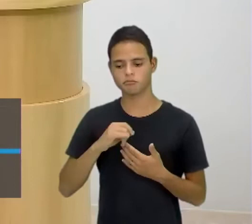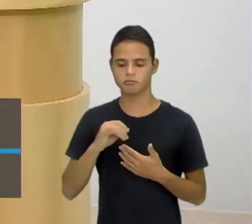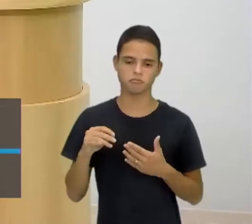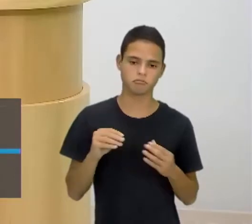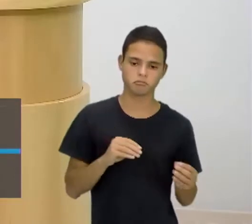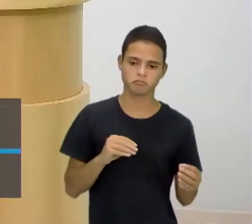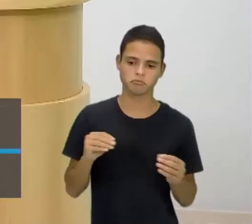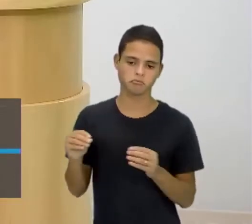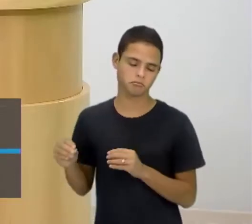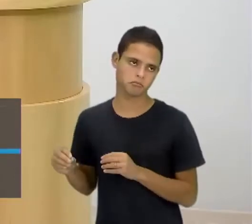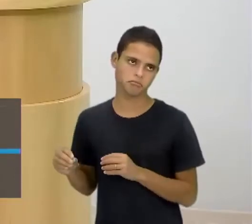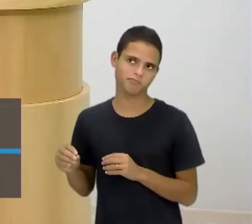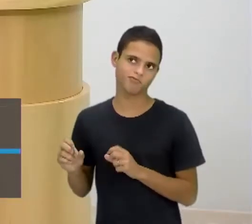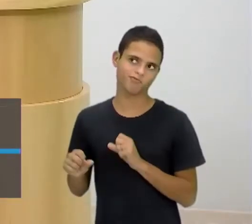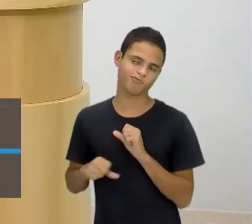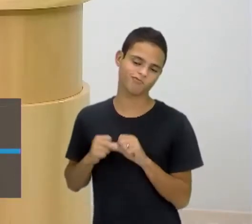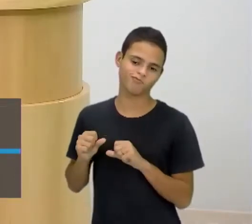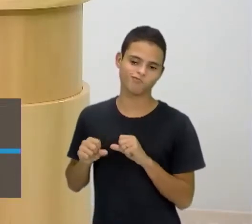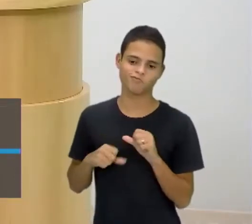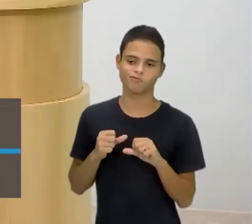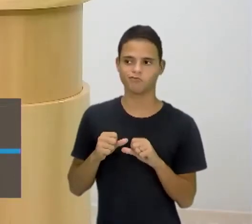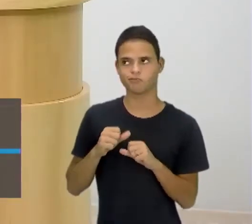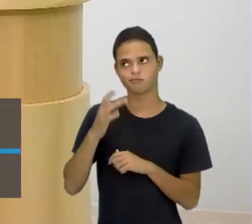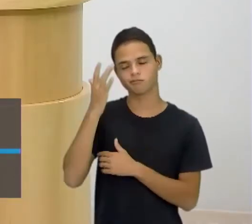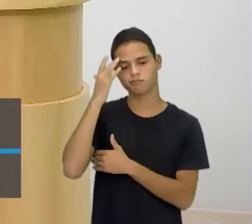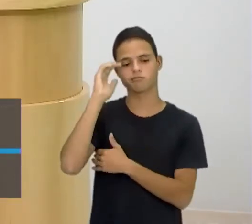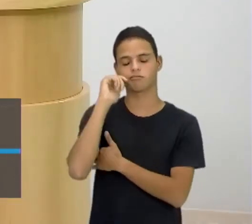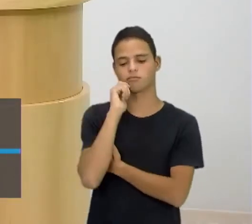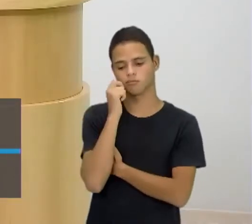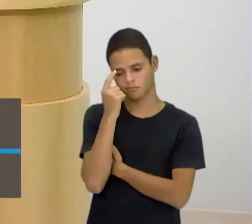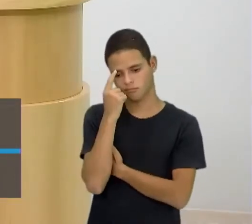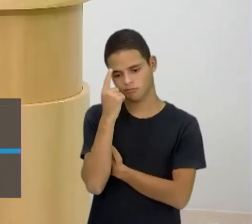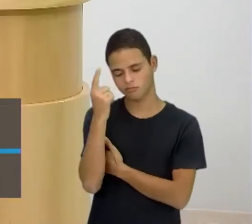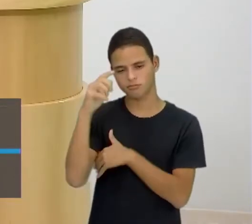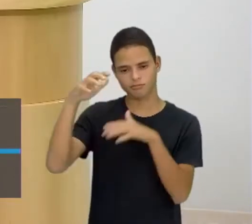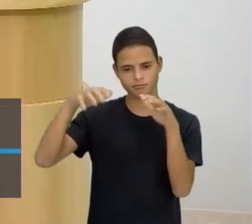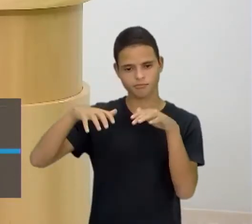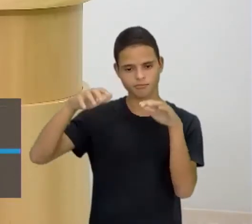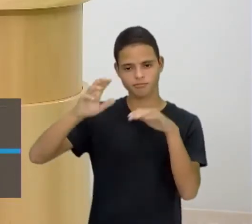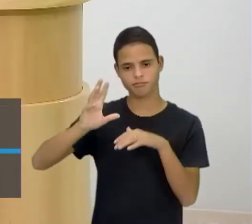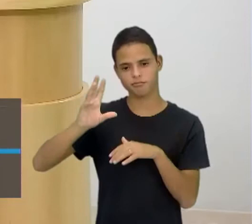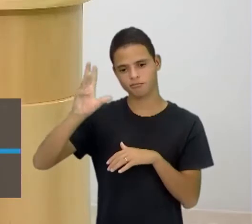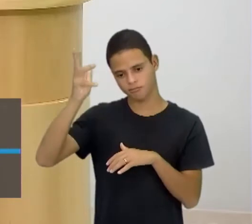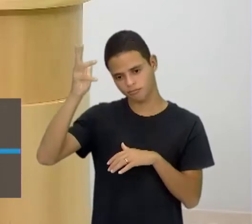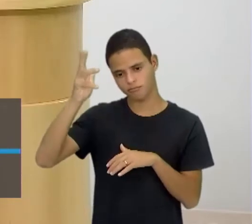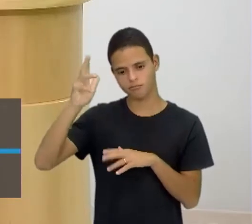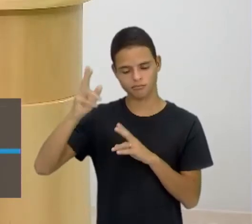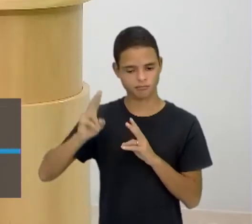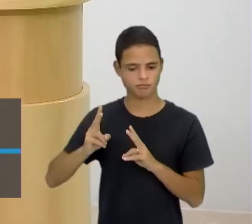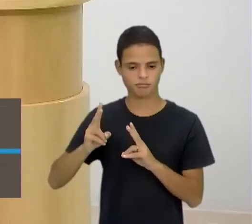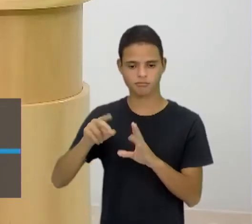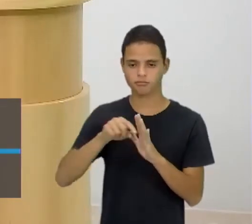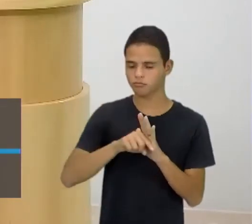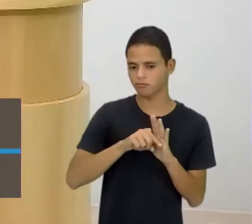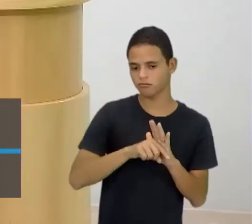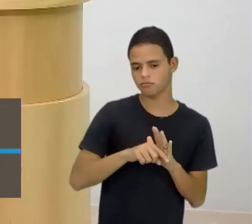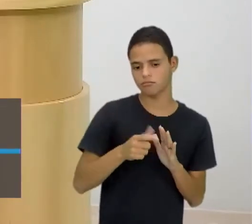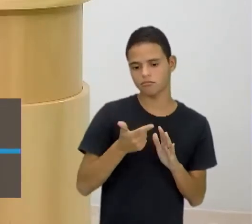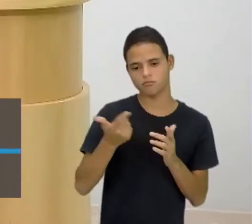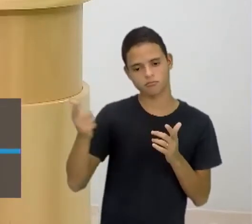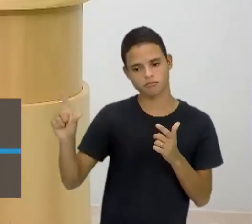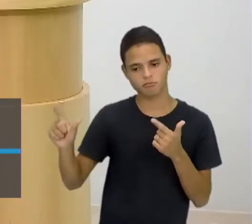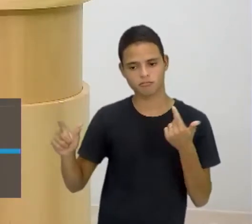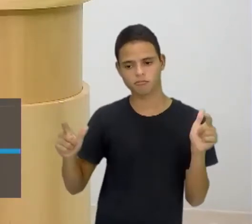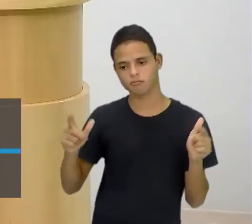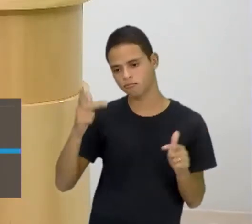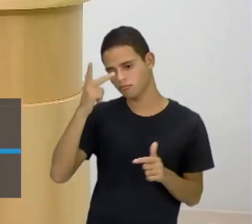refutam aquela ideia. Não, nós pensávamos que a chuva funcionava desta maneira. Aí segue uma pesquisa, outras pessoas que já